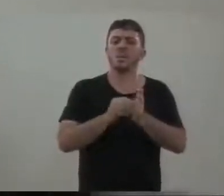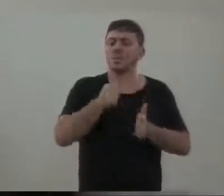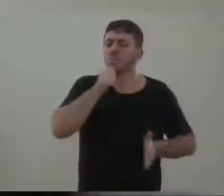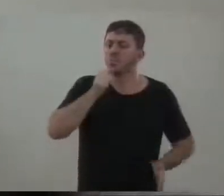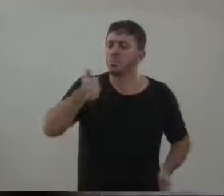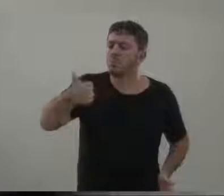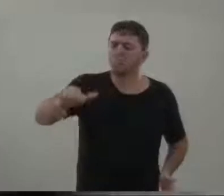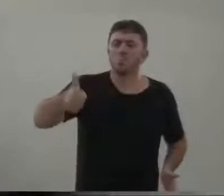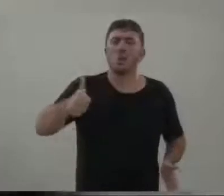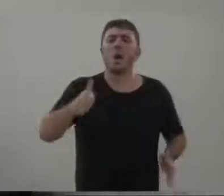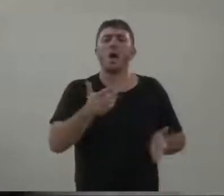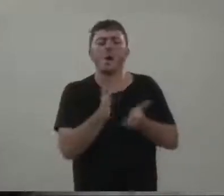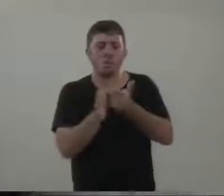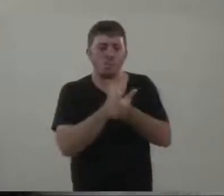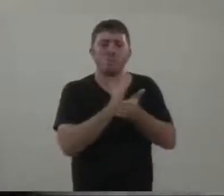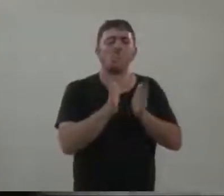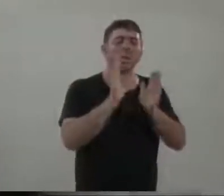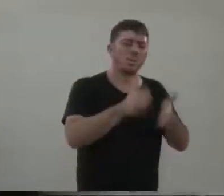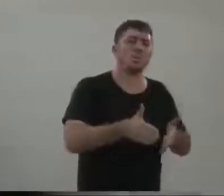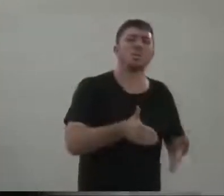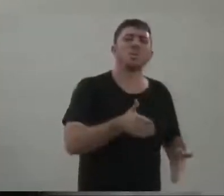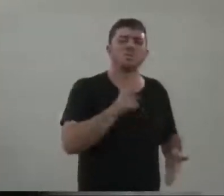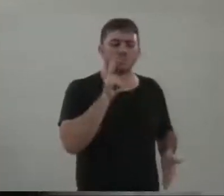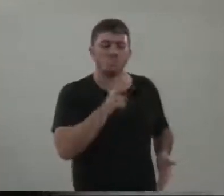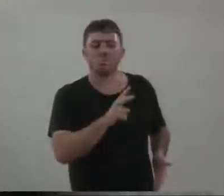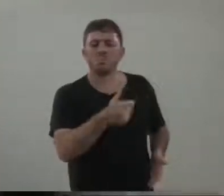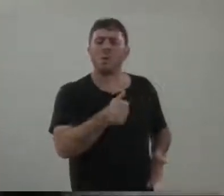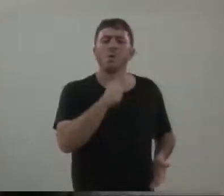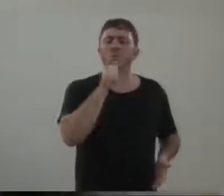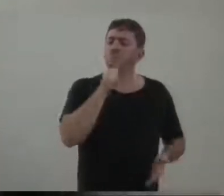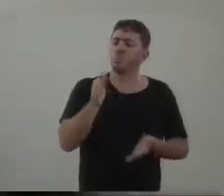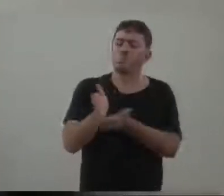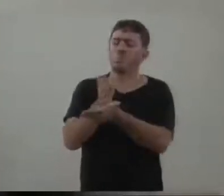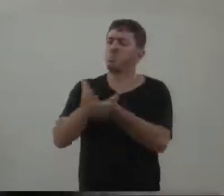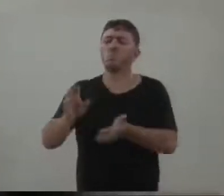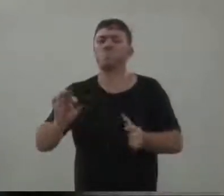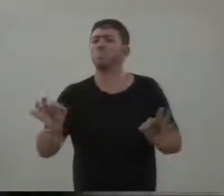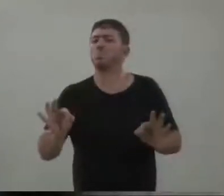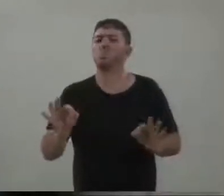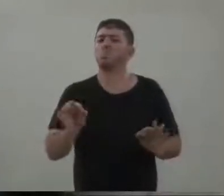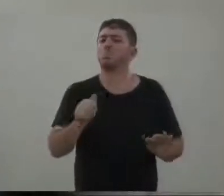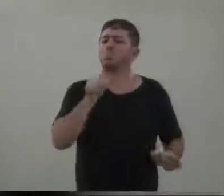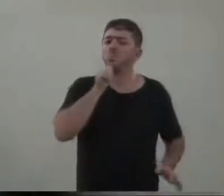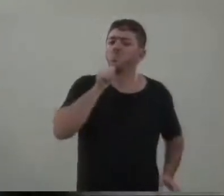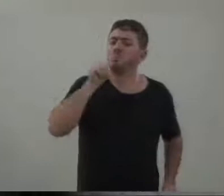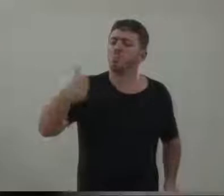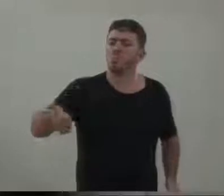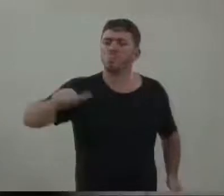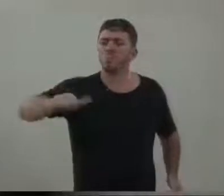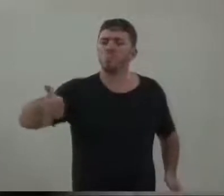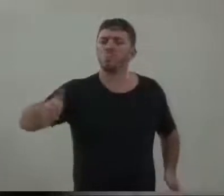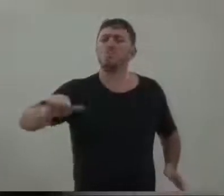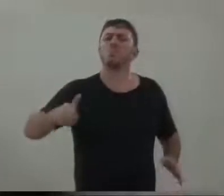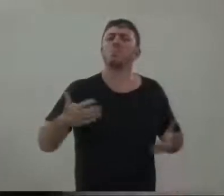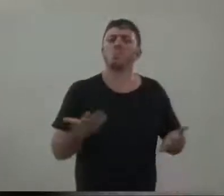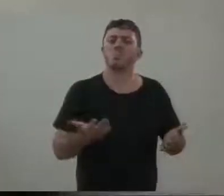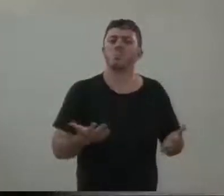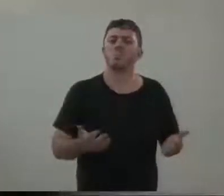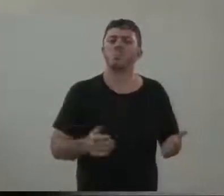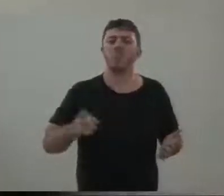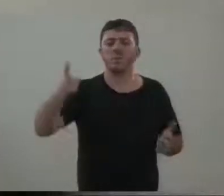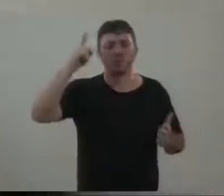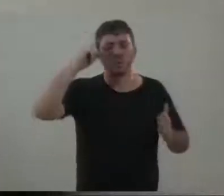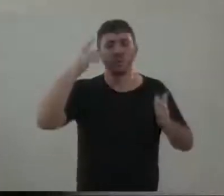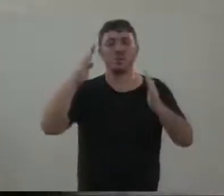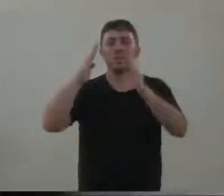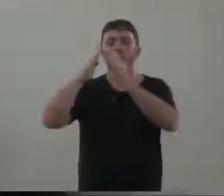tantas ainda estão sendo analisadas, e também inverídico que a Santa Casa fechou, né, porque, na verdade,